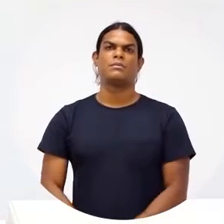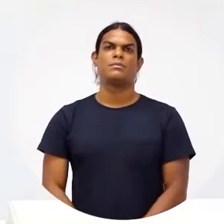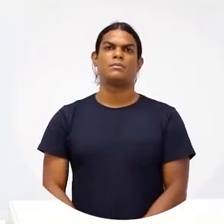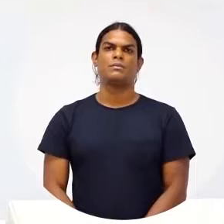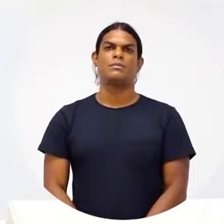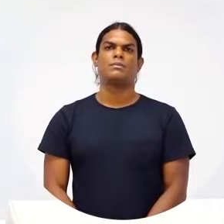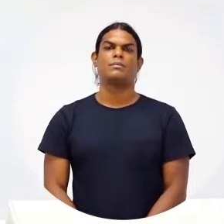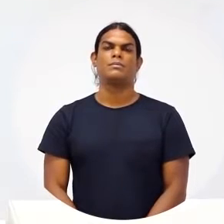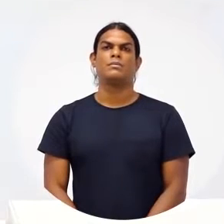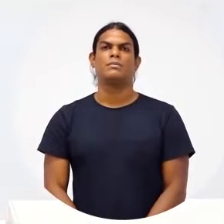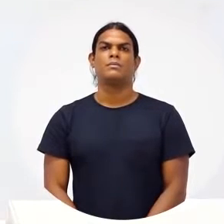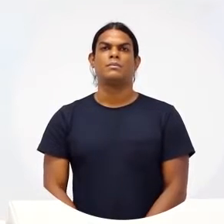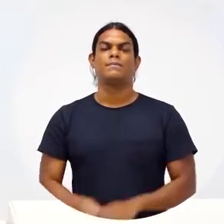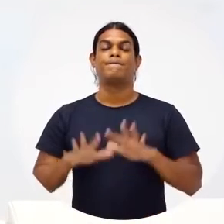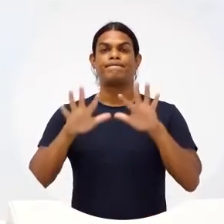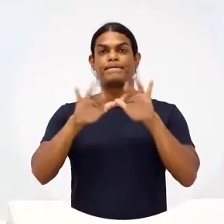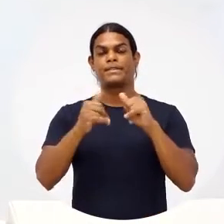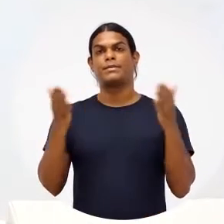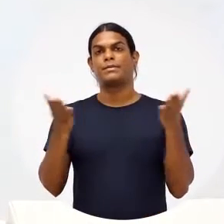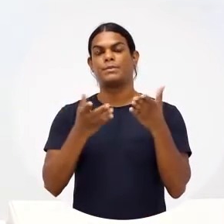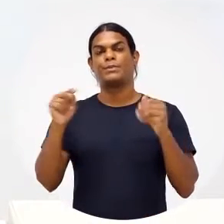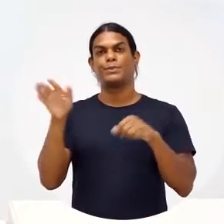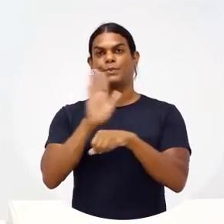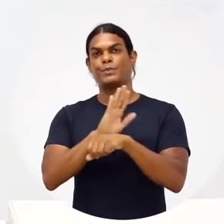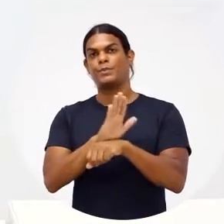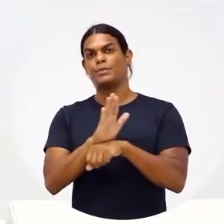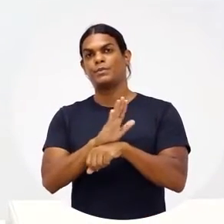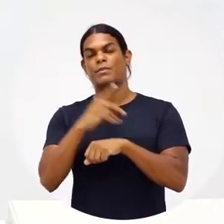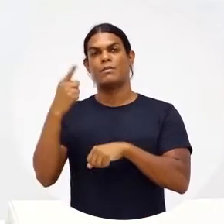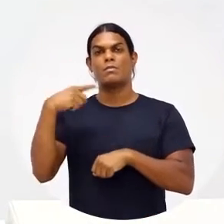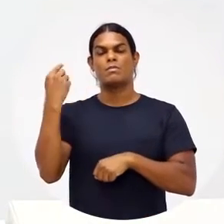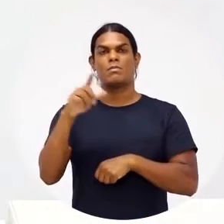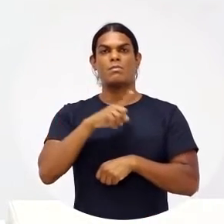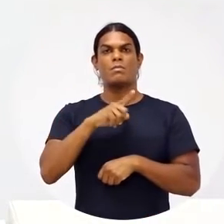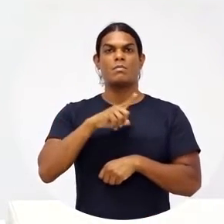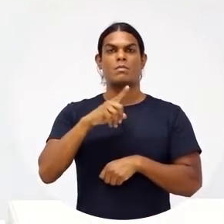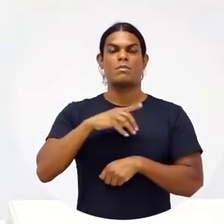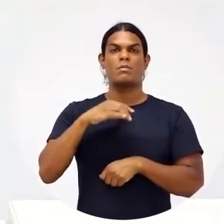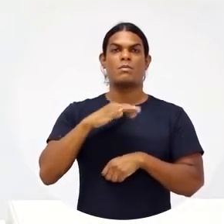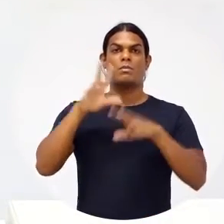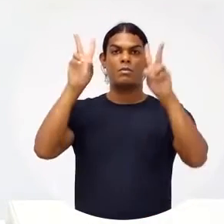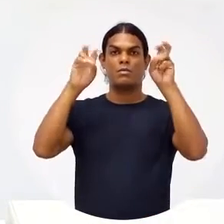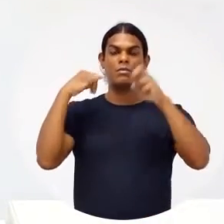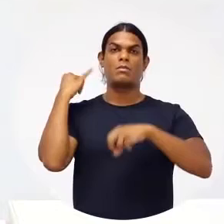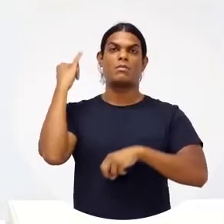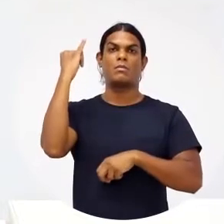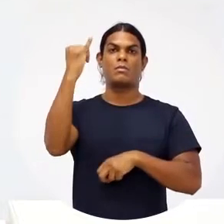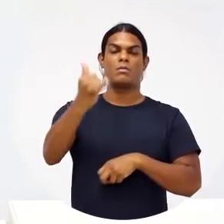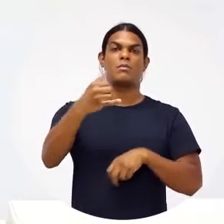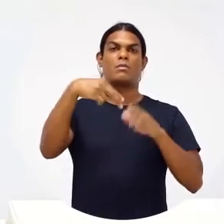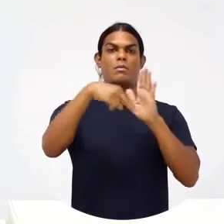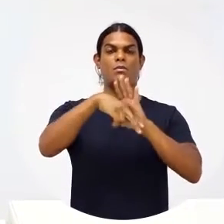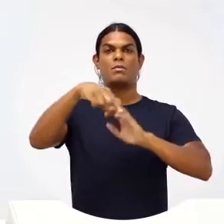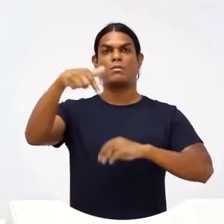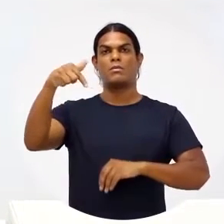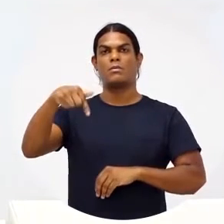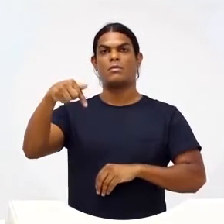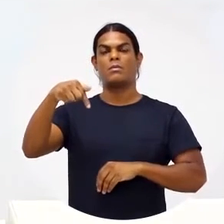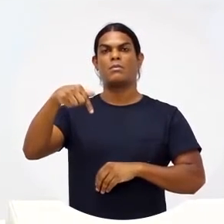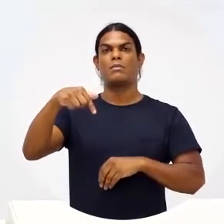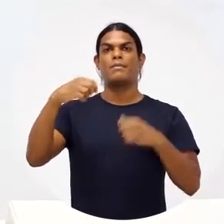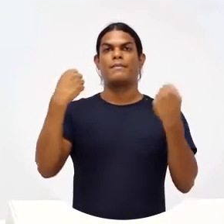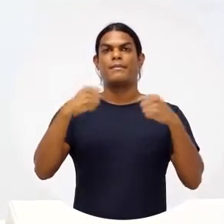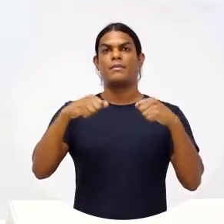demissional. Encerramos aqui essa videoaula. Depois tem uma curiosidade de olhar a NR7